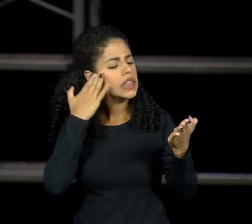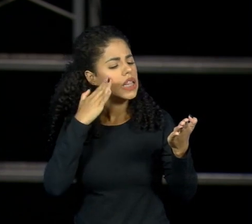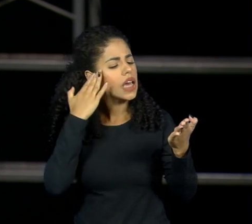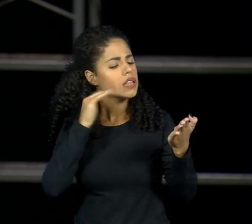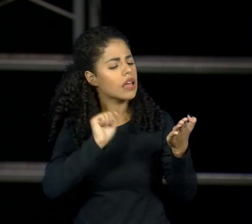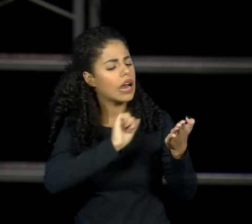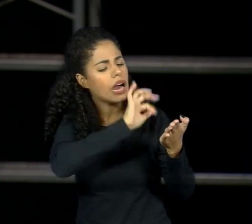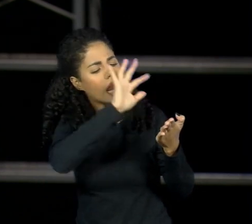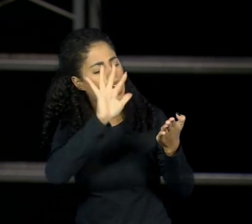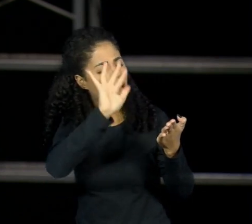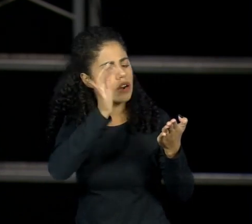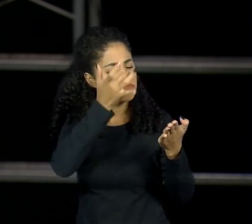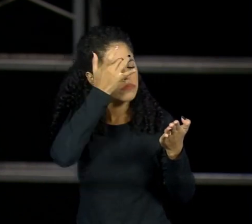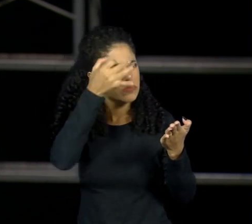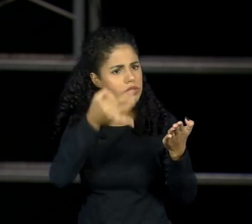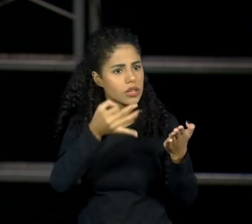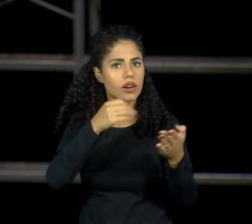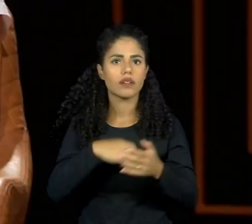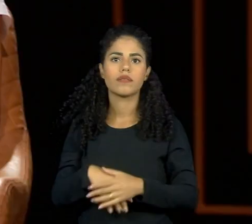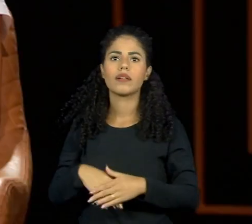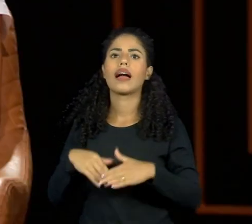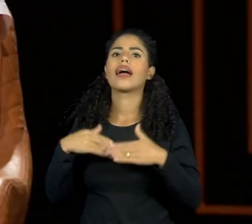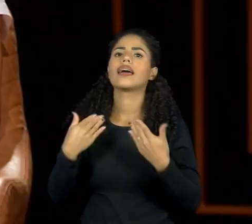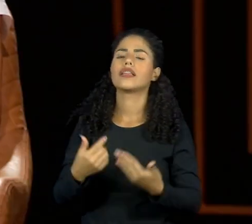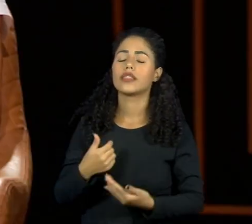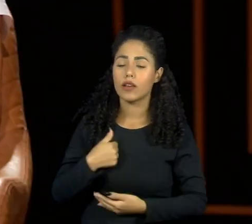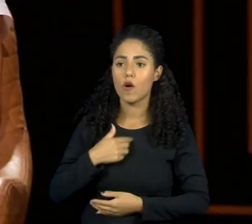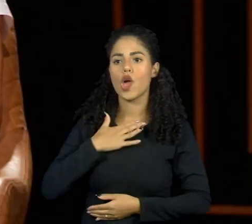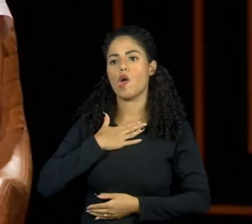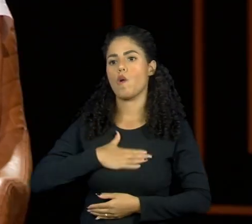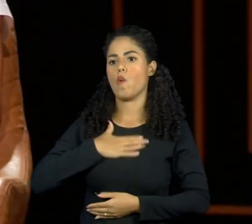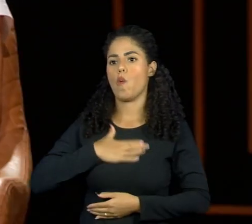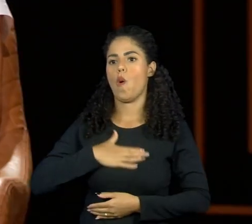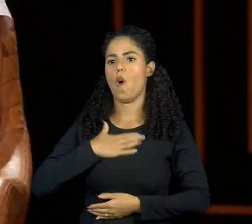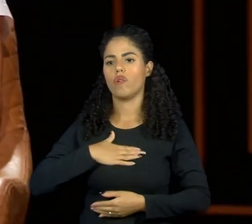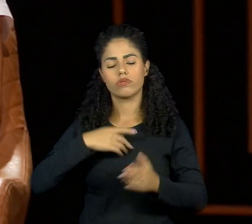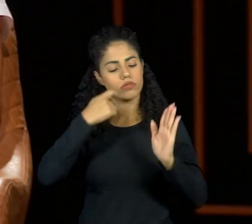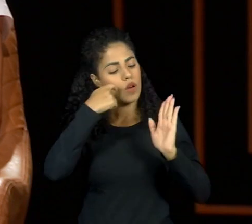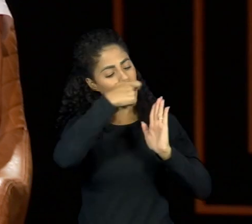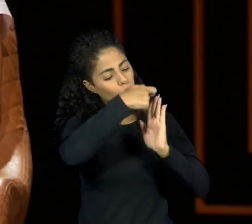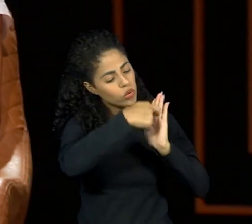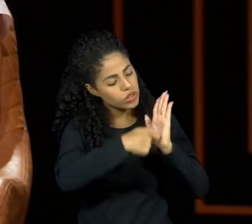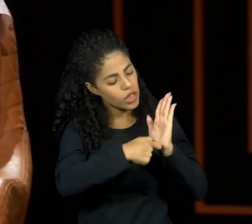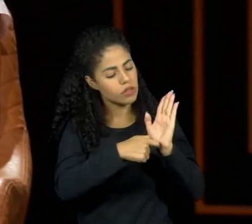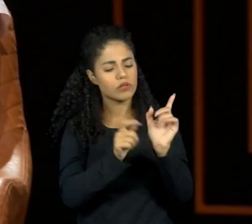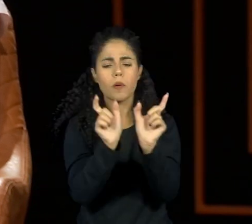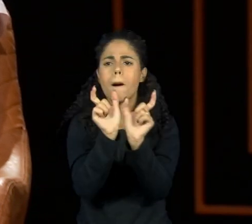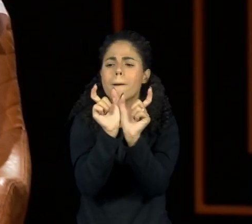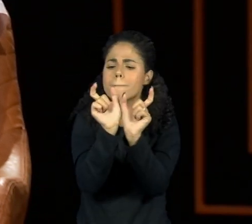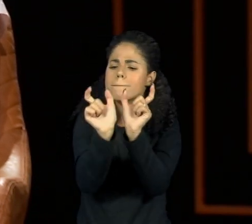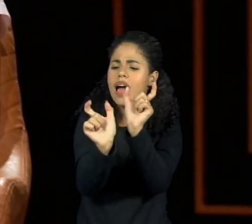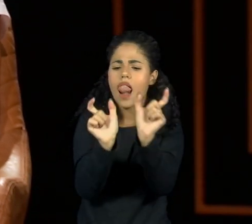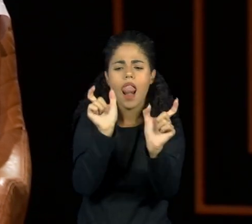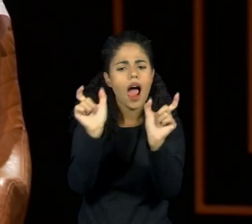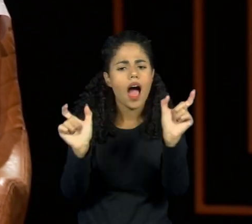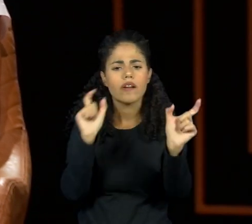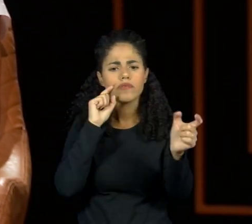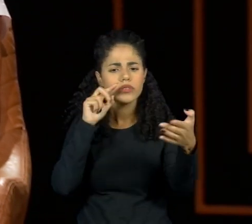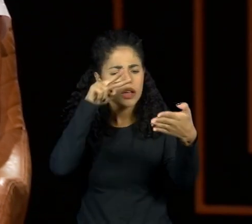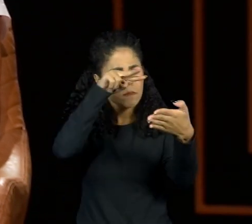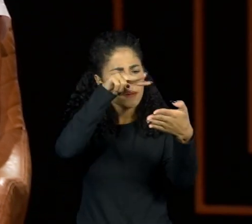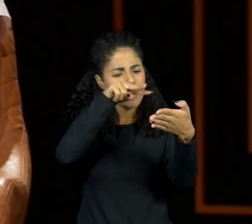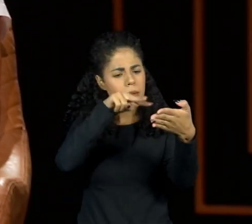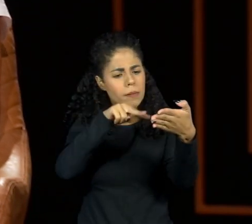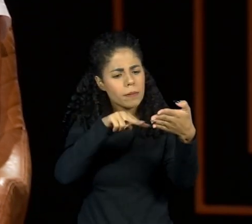muita... A palavra tem muito significado. Eu sou apaixonada pela palavra. Eu acho que você tem que confiar nela. Por isso que quando você trabalha num bom